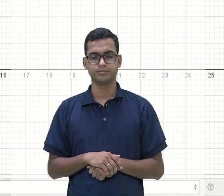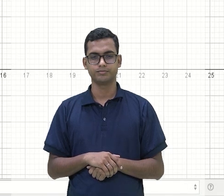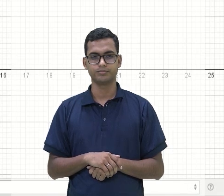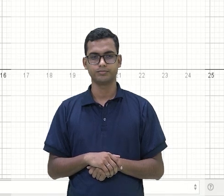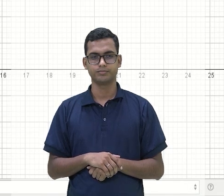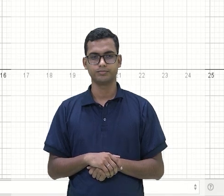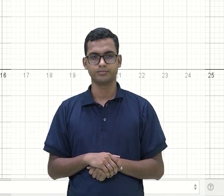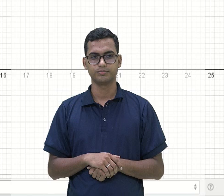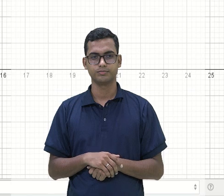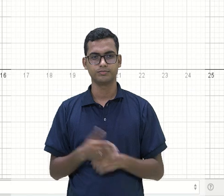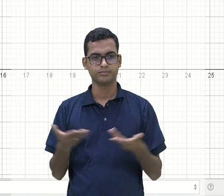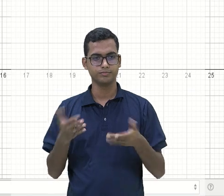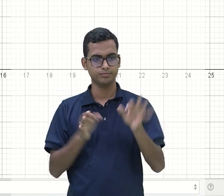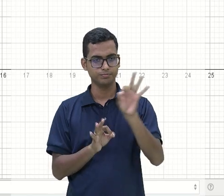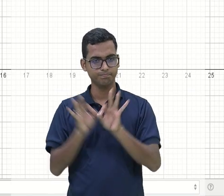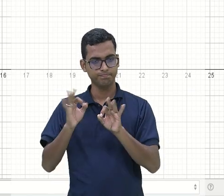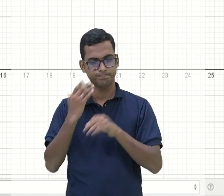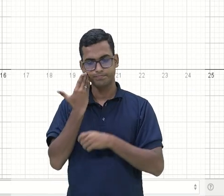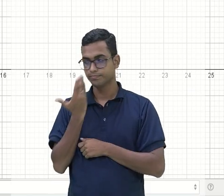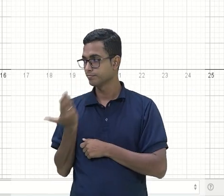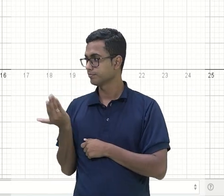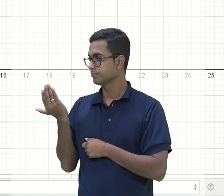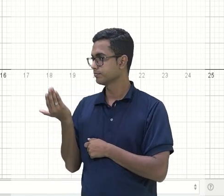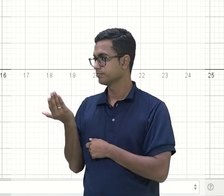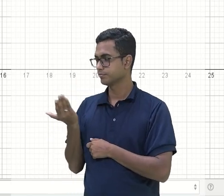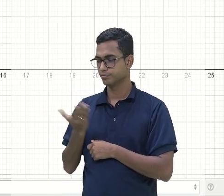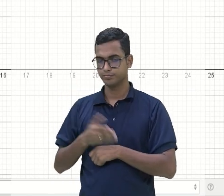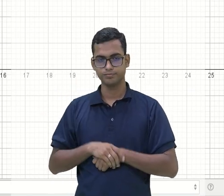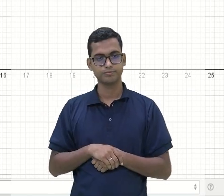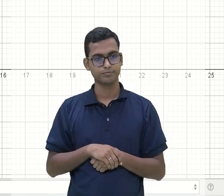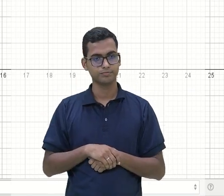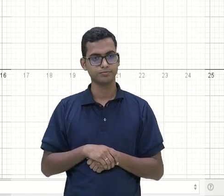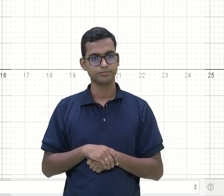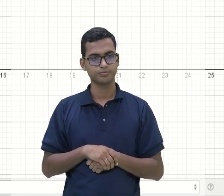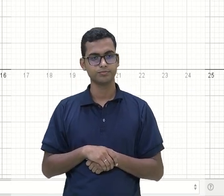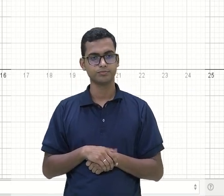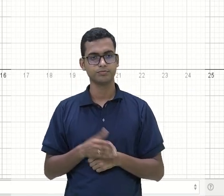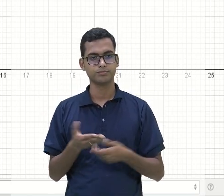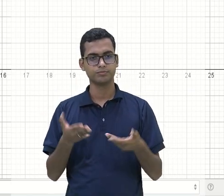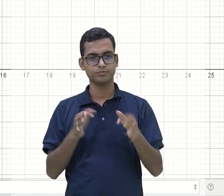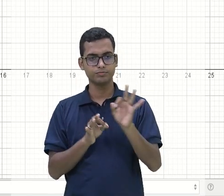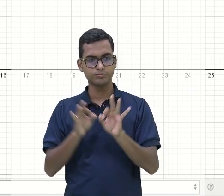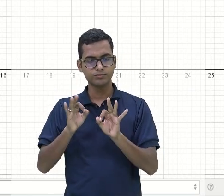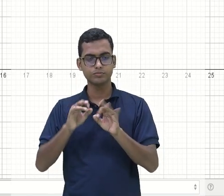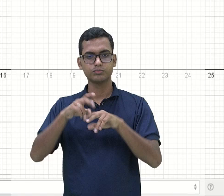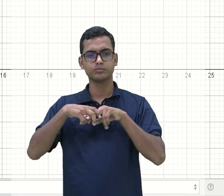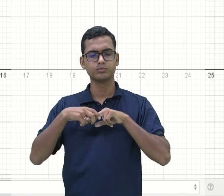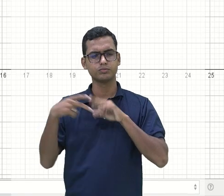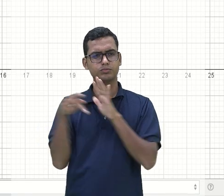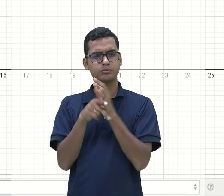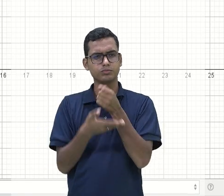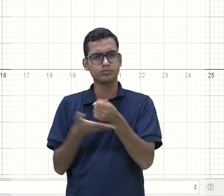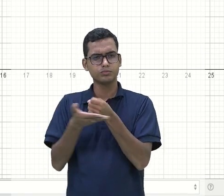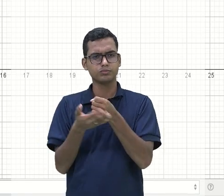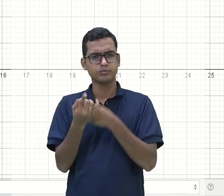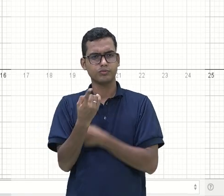Só editar aqui que ficou na base 10.